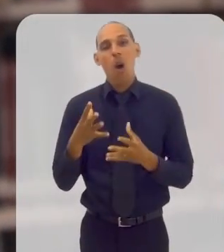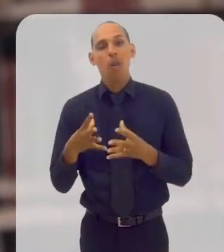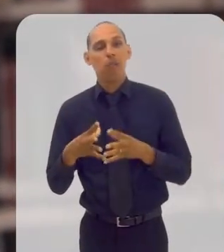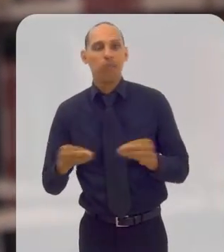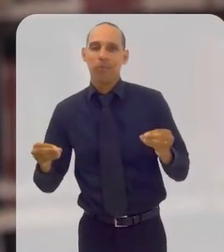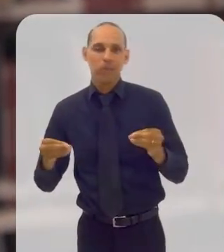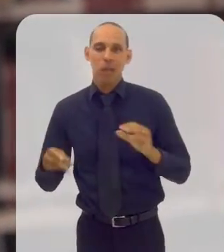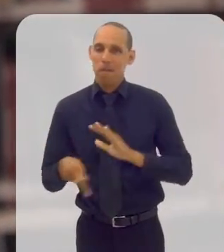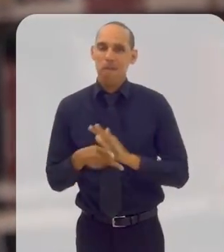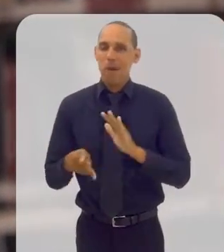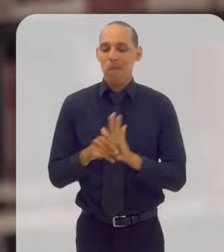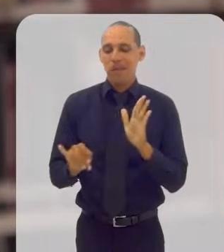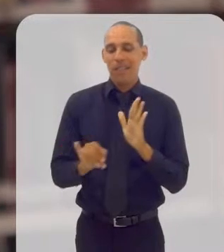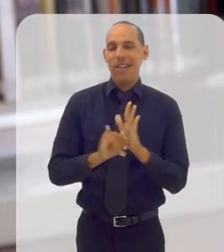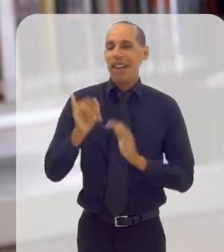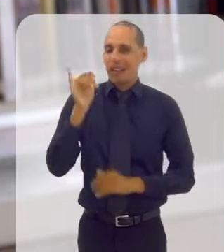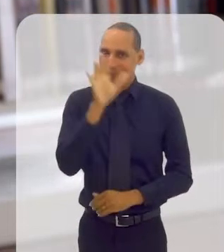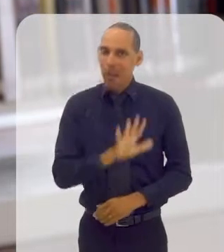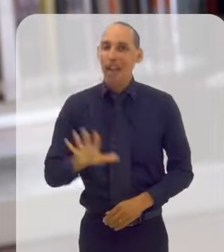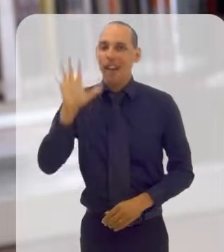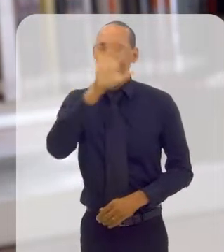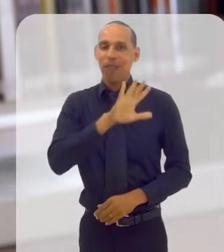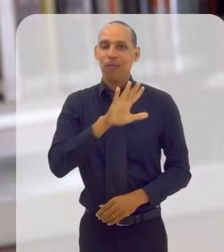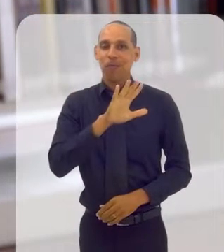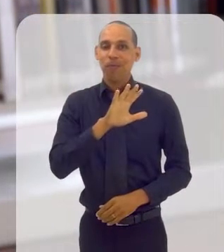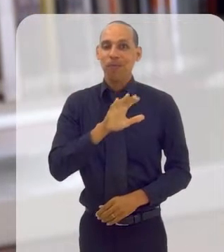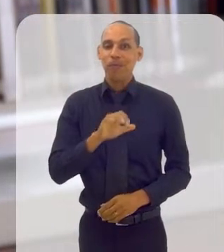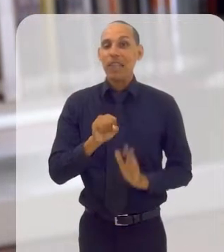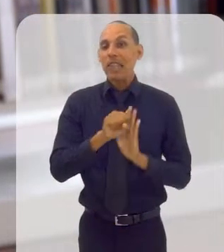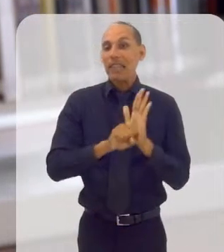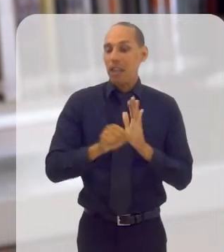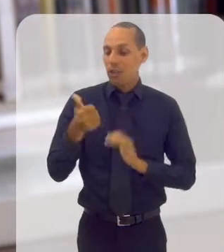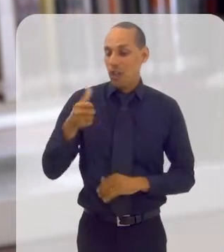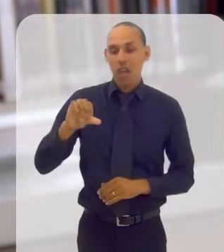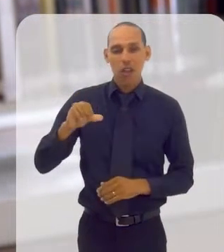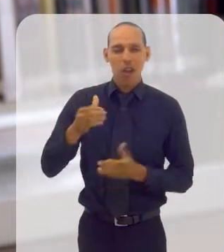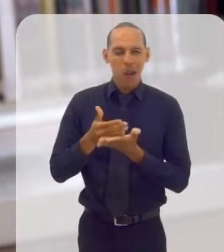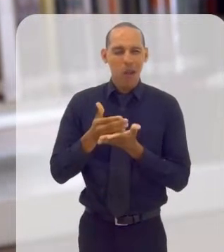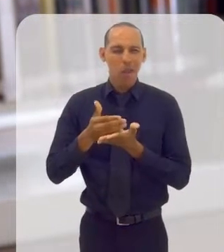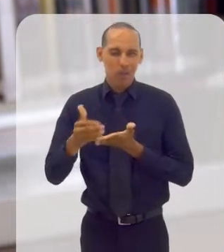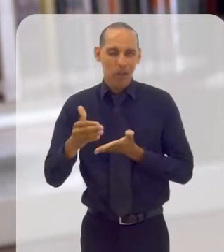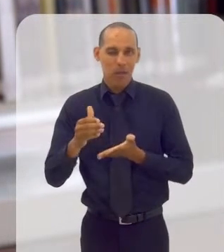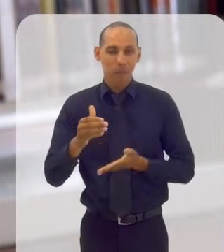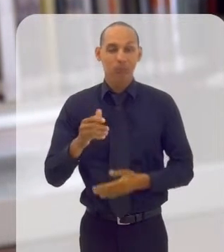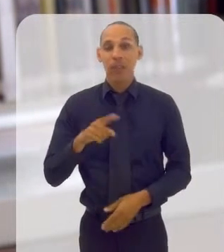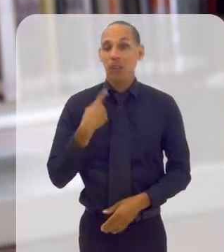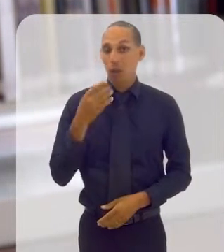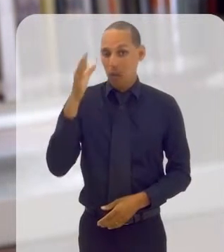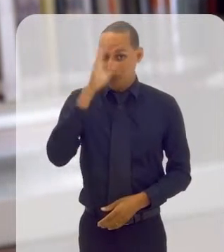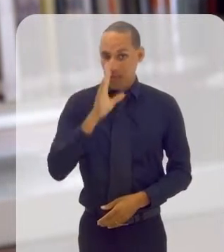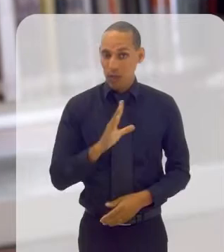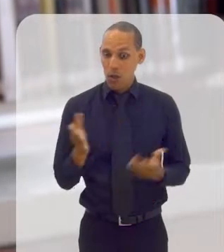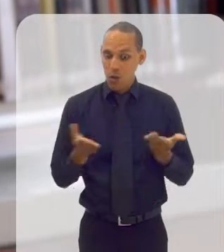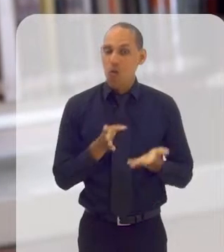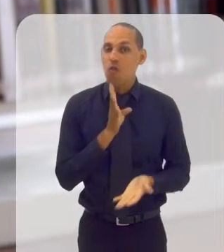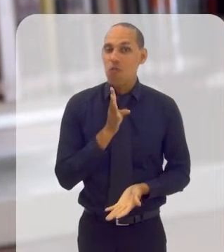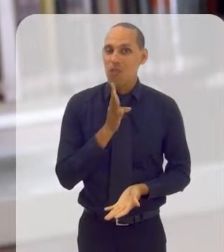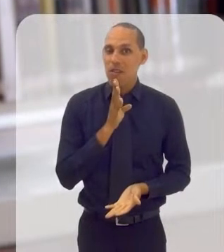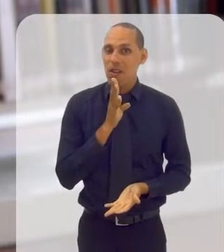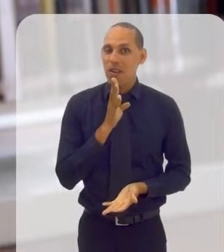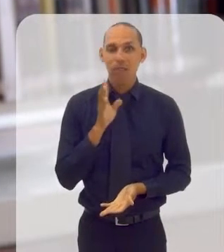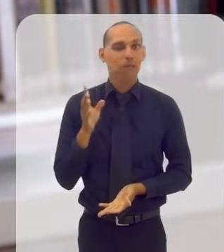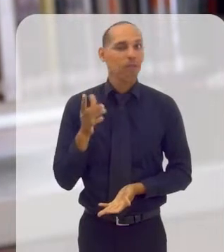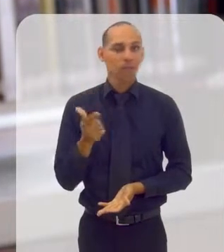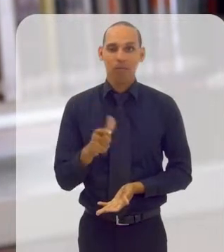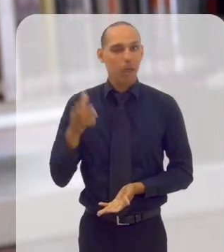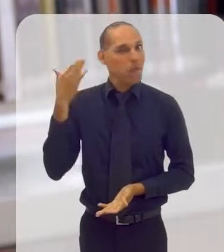a criação da tal identidade nacional. Até o início do século XIX, o Brasil, como nós entendemos hoje,